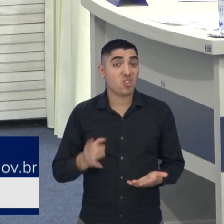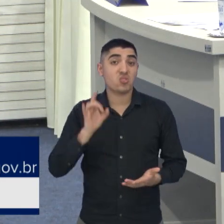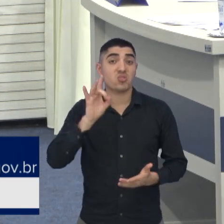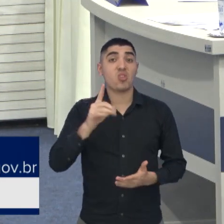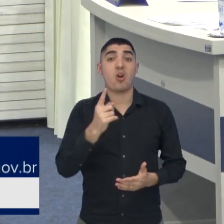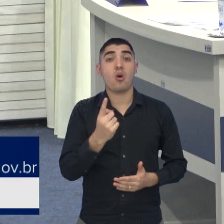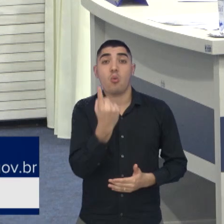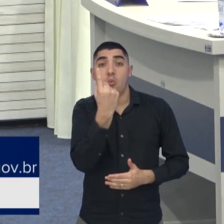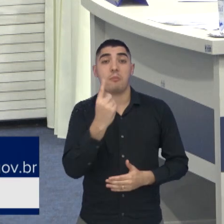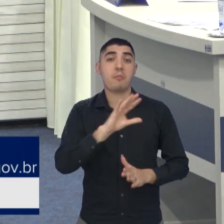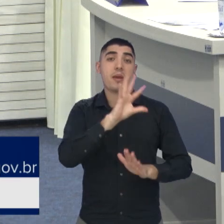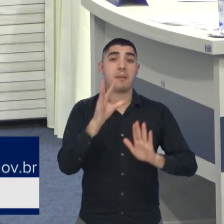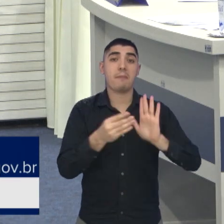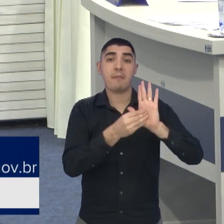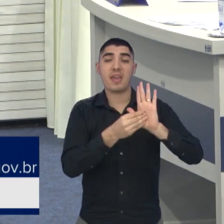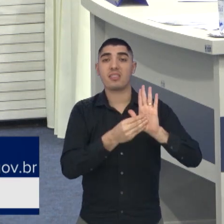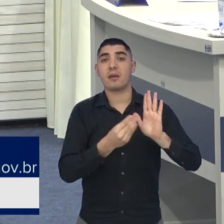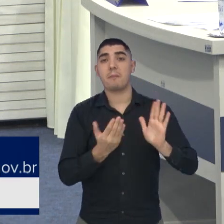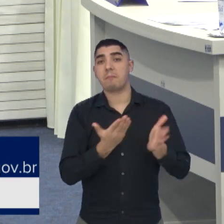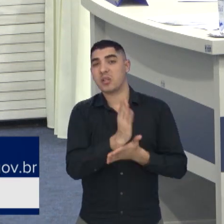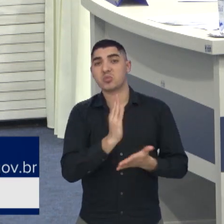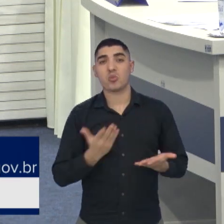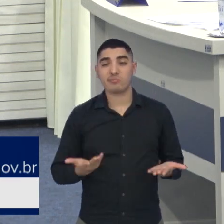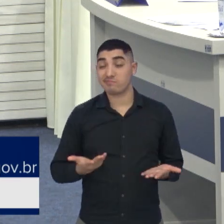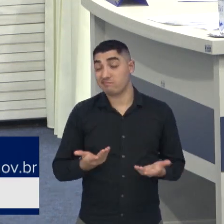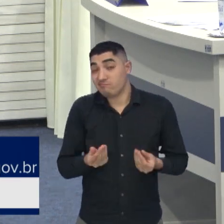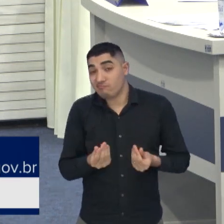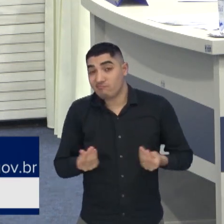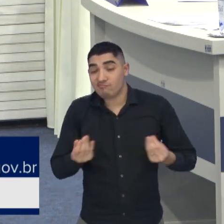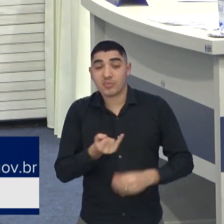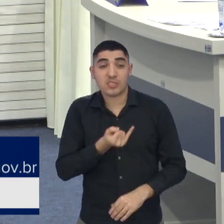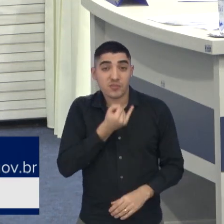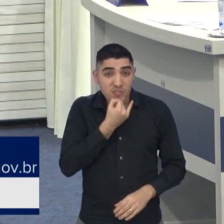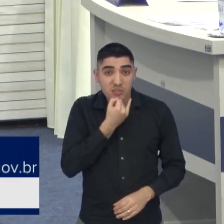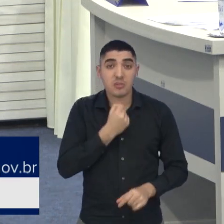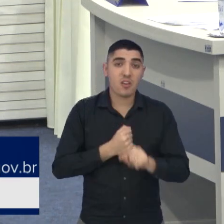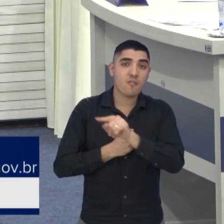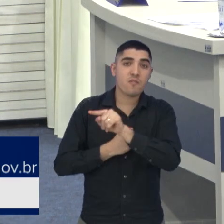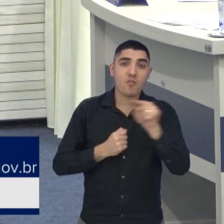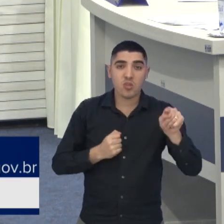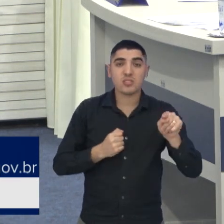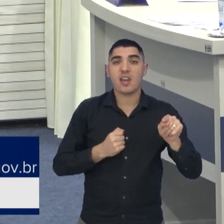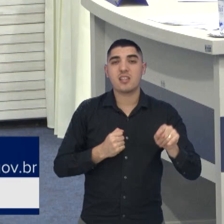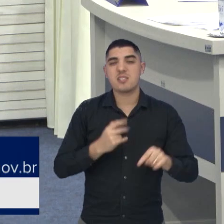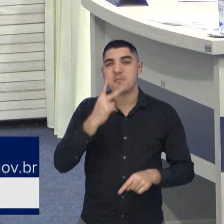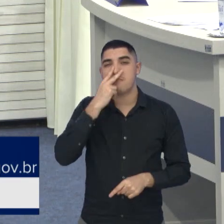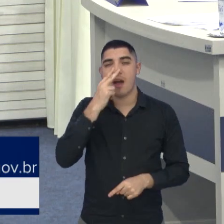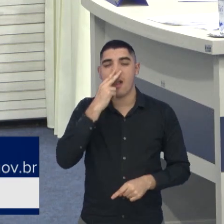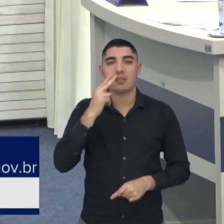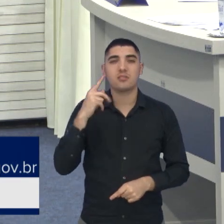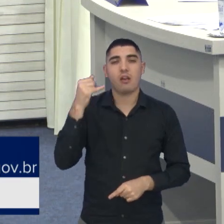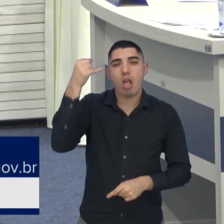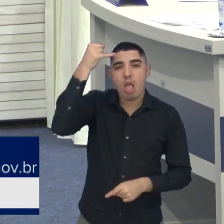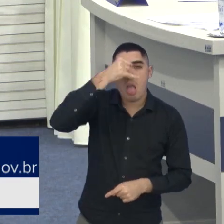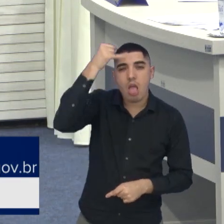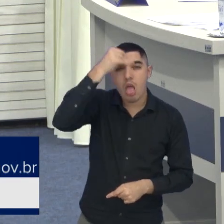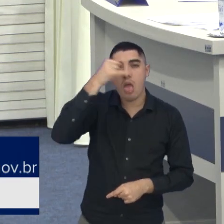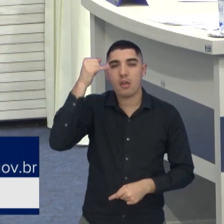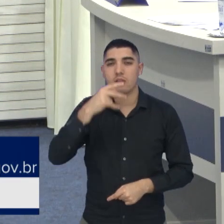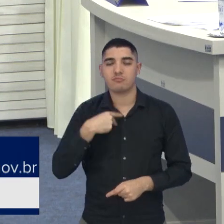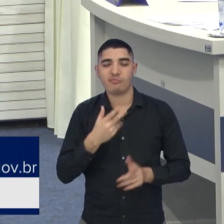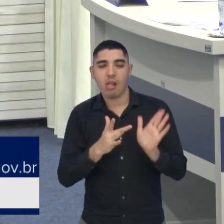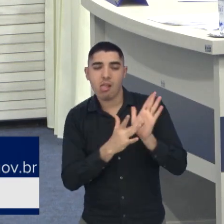que prejudicava vocês. Infelizmente, vocês foram ludibriados, como nós também. Então,